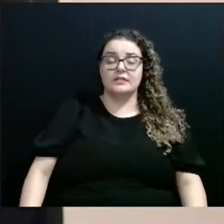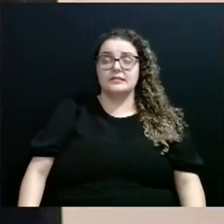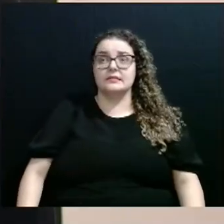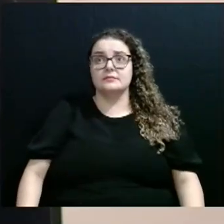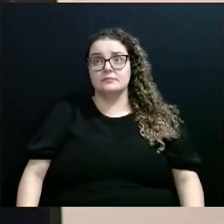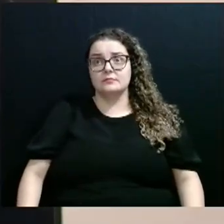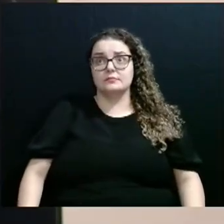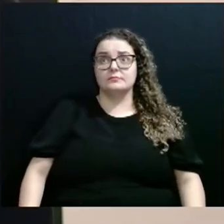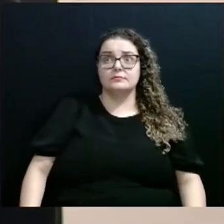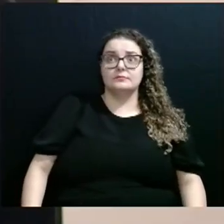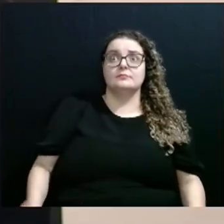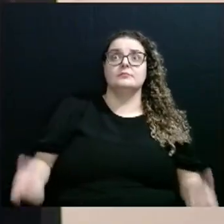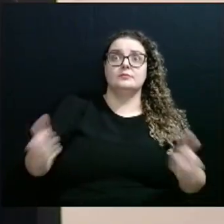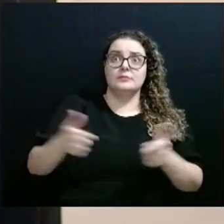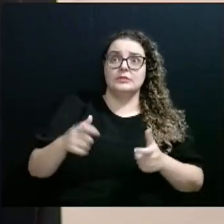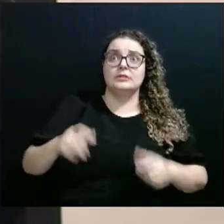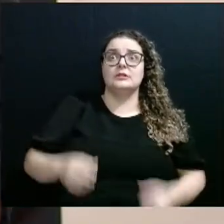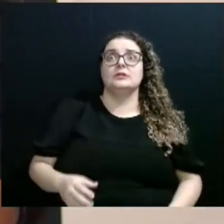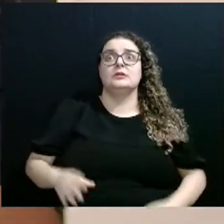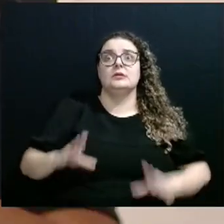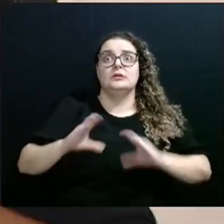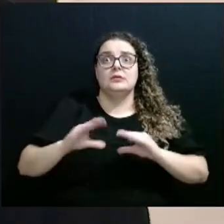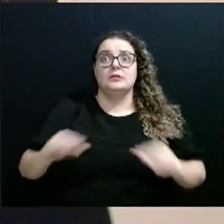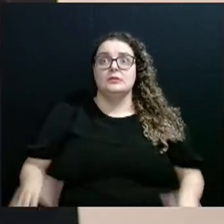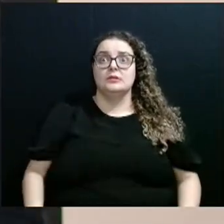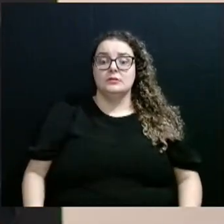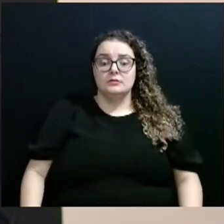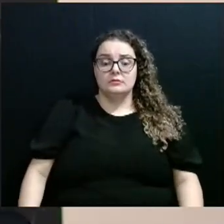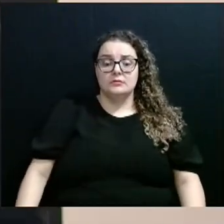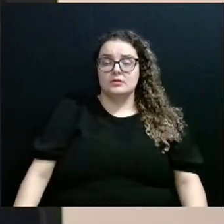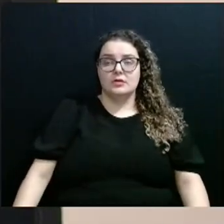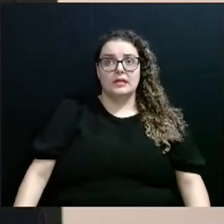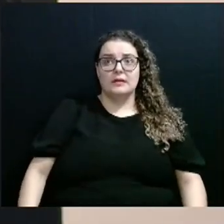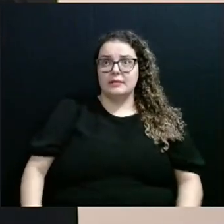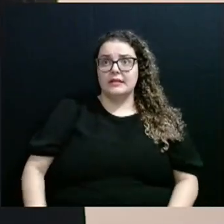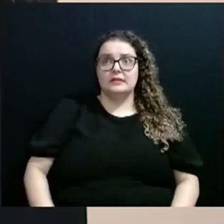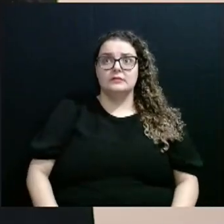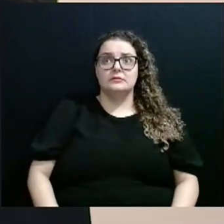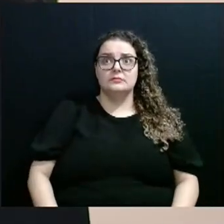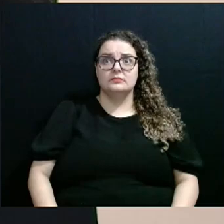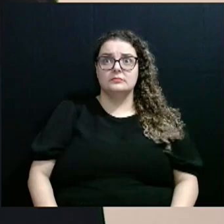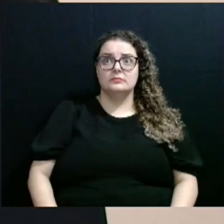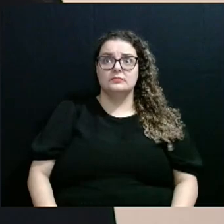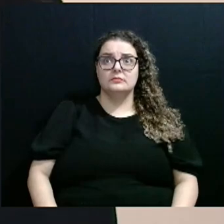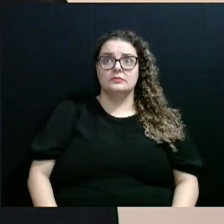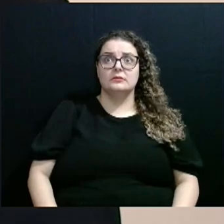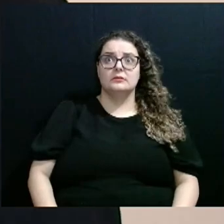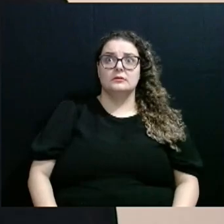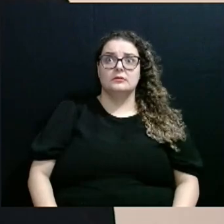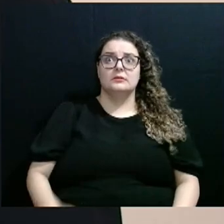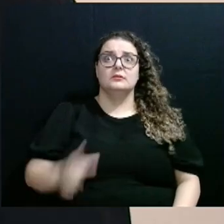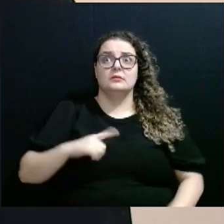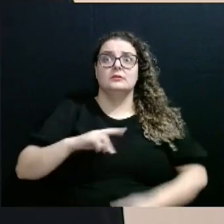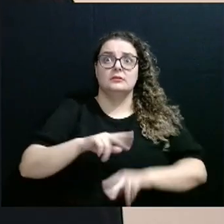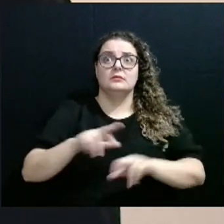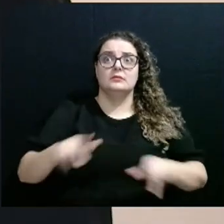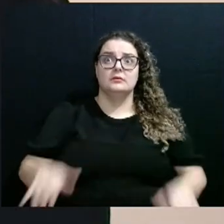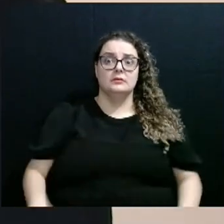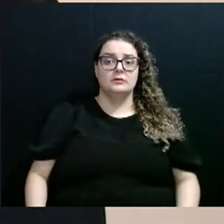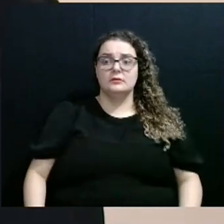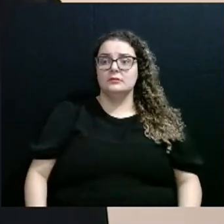redução, a gente tem que acomodar as espécies ali nesses ambientes novamente, então a gente vai ter vários tipos de atividades que a gente